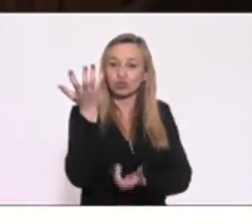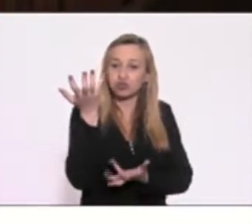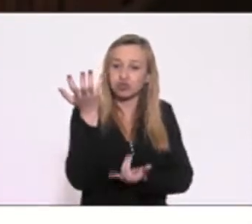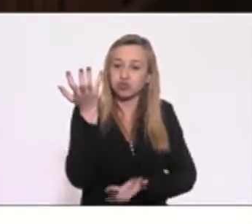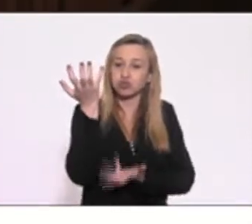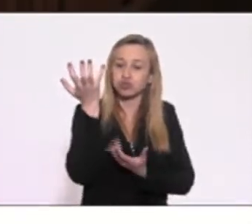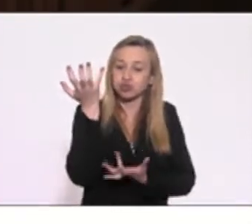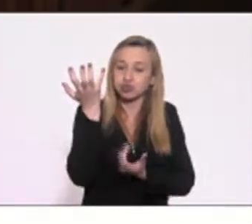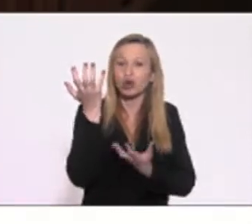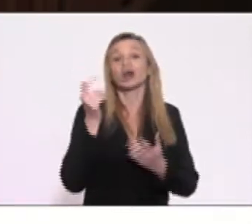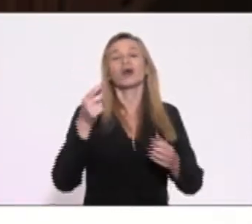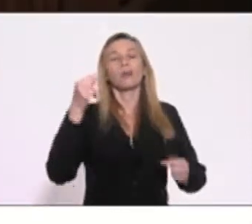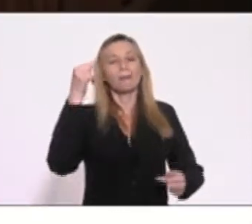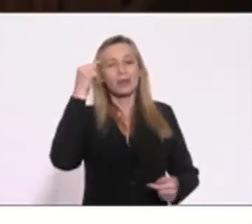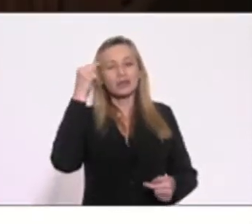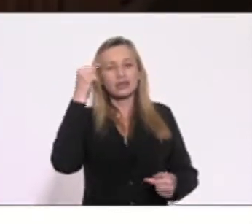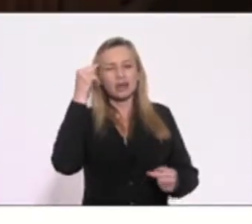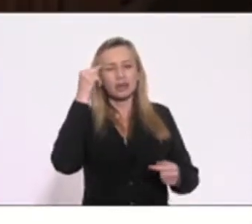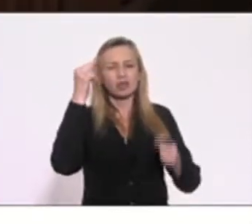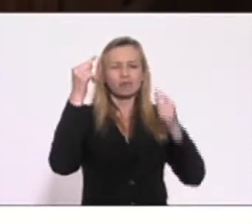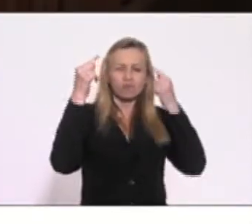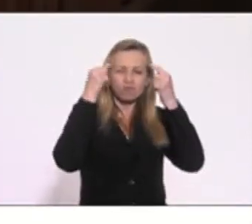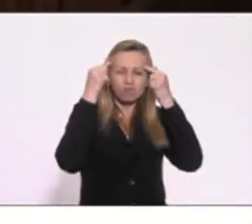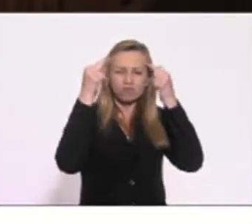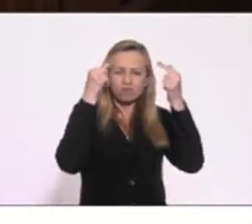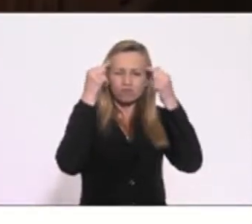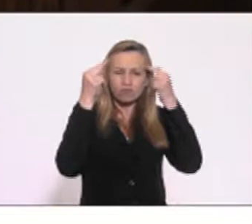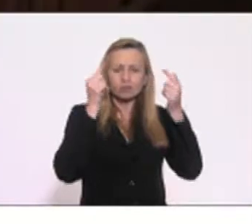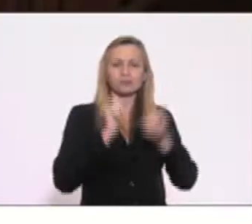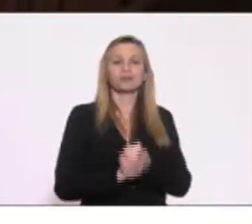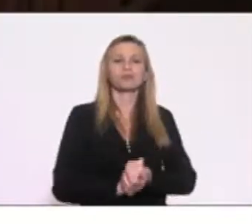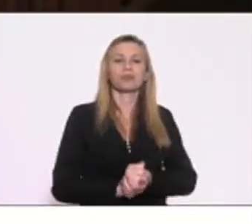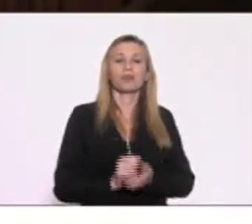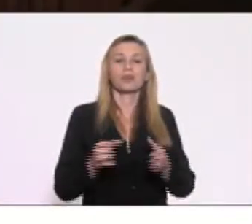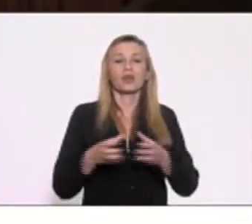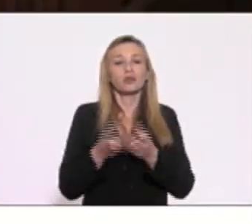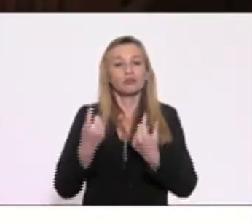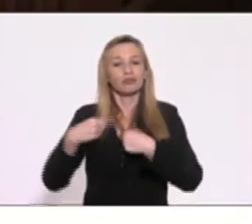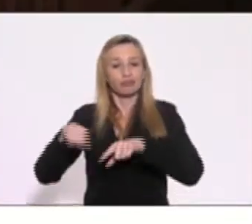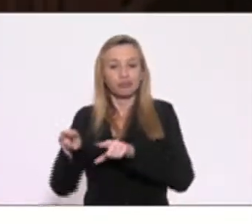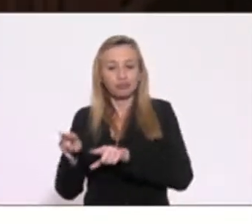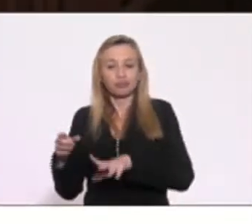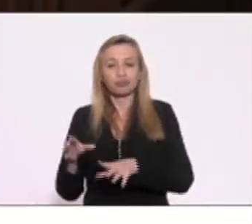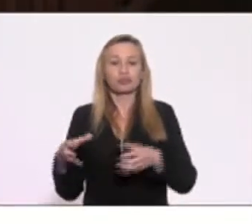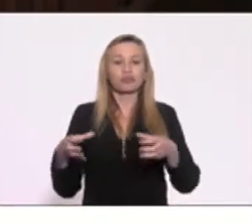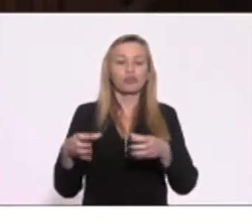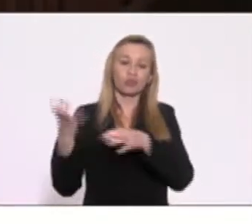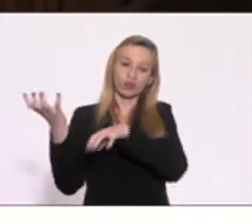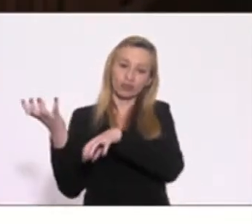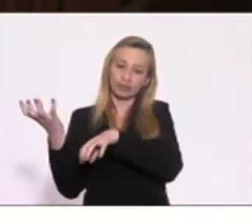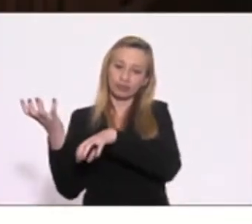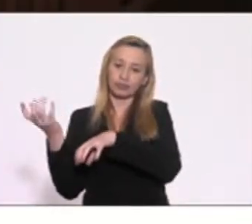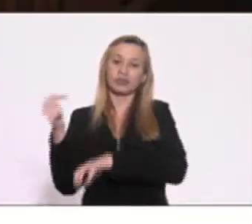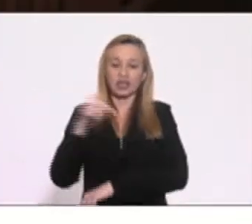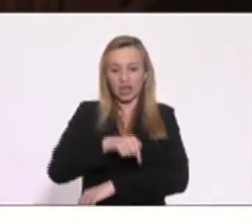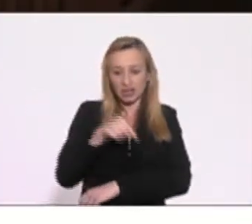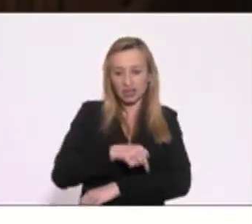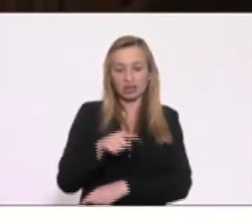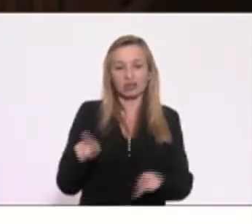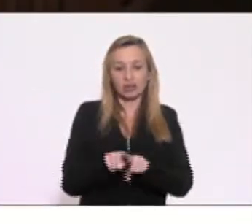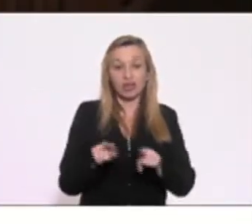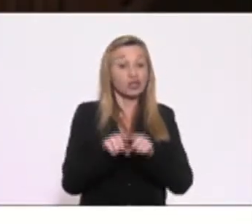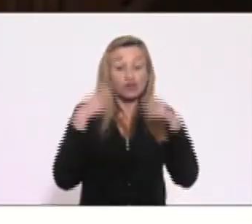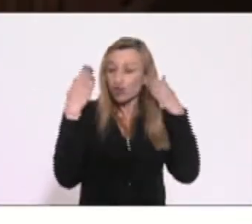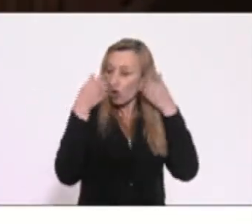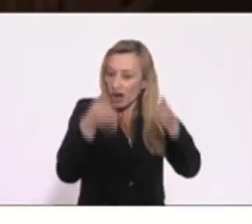uma reflexão, né, da oposição no Congresso Nacional e aqui,